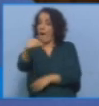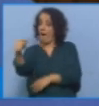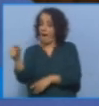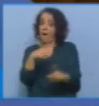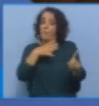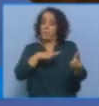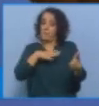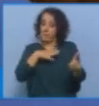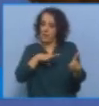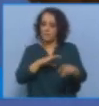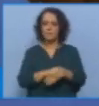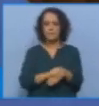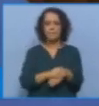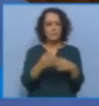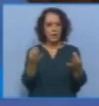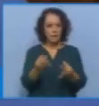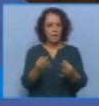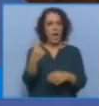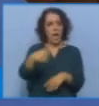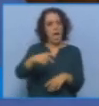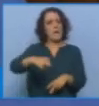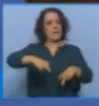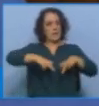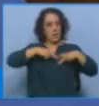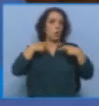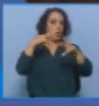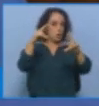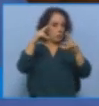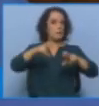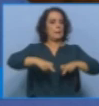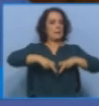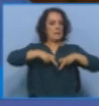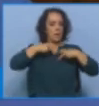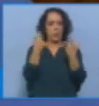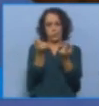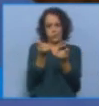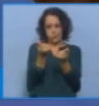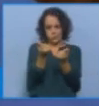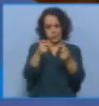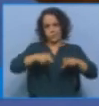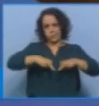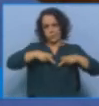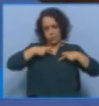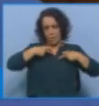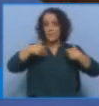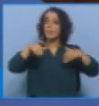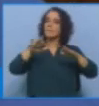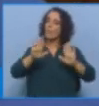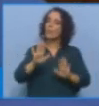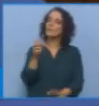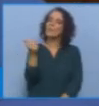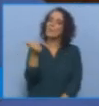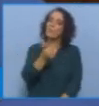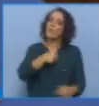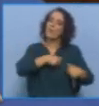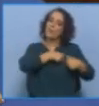É evidente que pode também haver ricos, e assim esperamos, ricos monetariamente. E generosos também. Mas generosos, ou